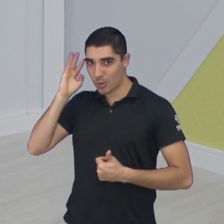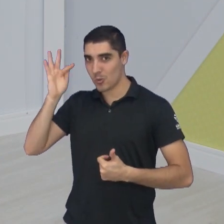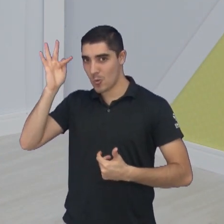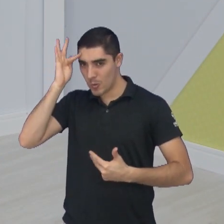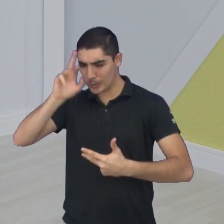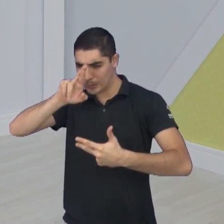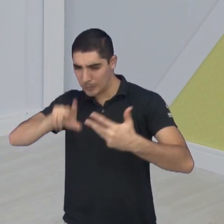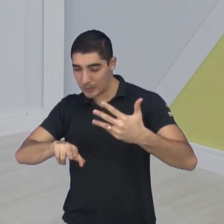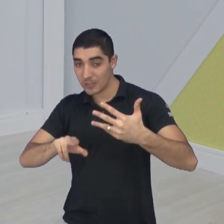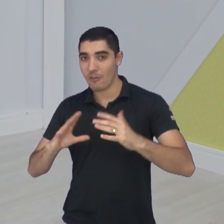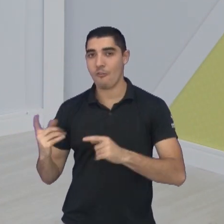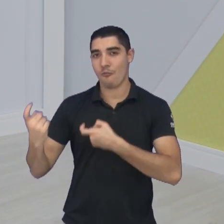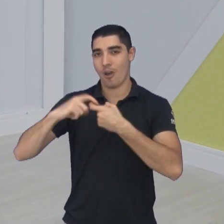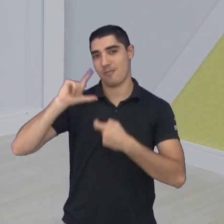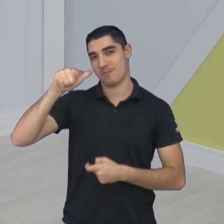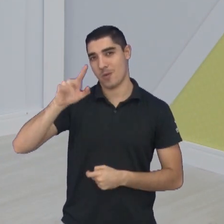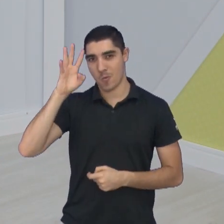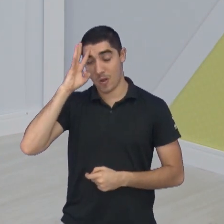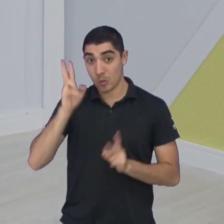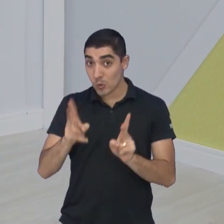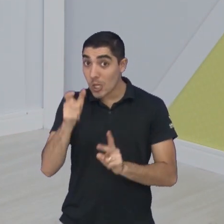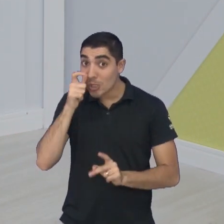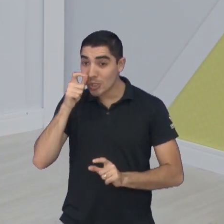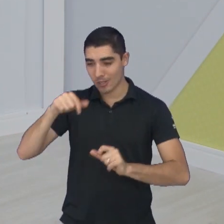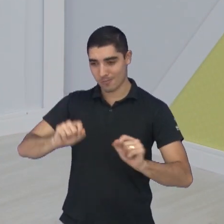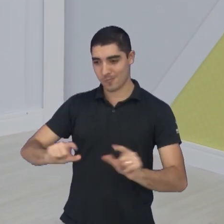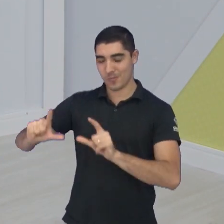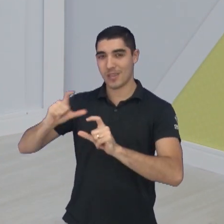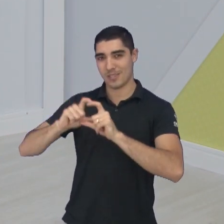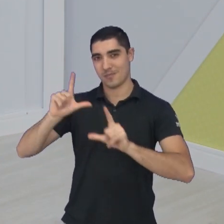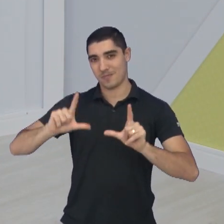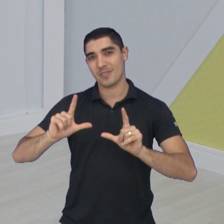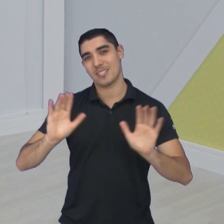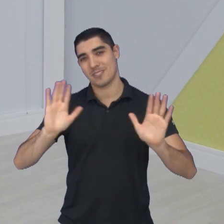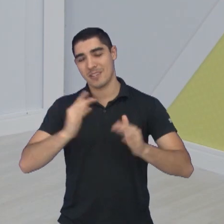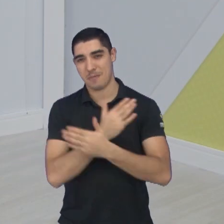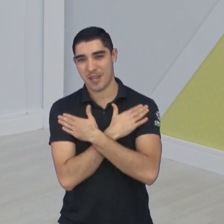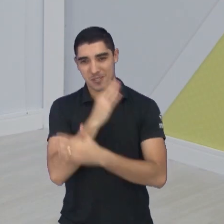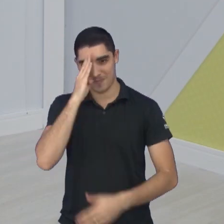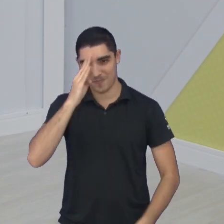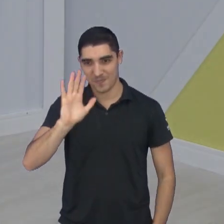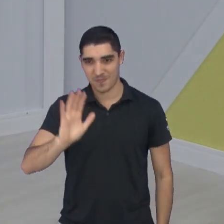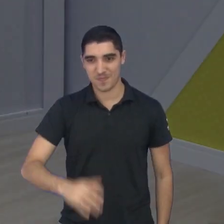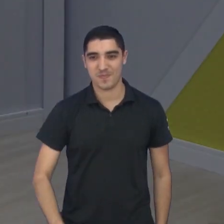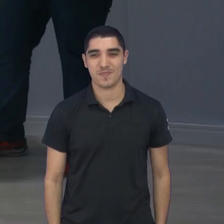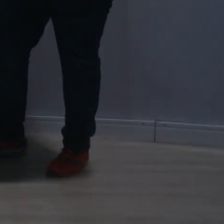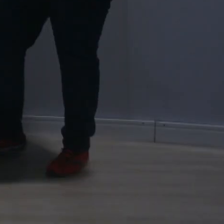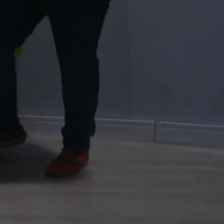na próxima quarta-feira. Fique agora com a programação da TV Câmara. Grande abraço, até a próxima. Tchau, tchau.